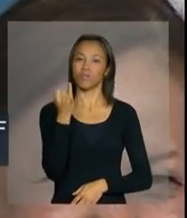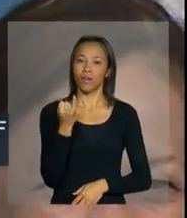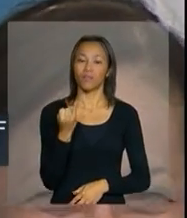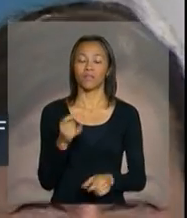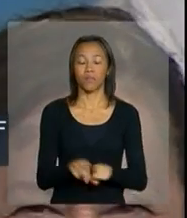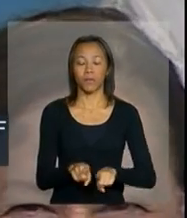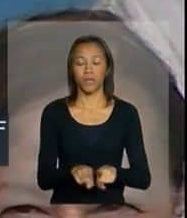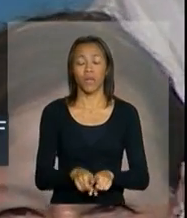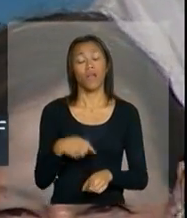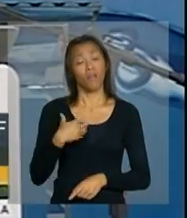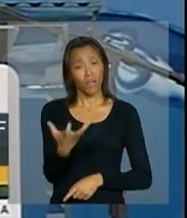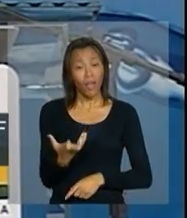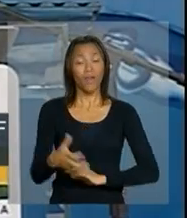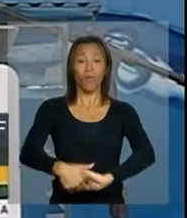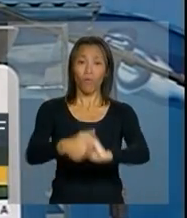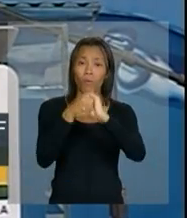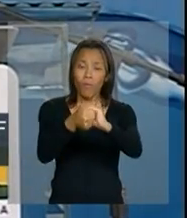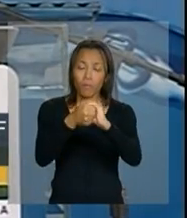Queria cumprimentar